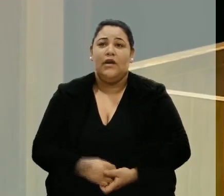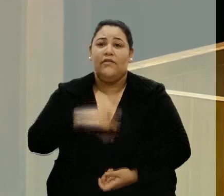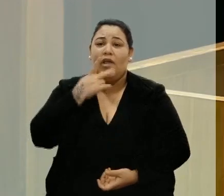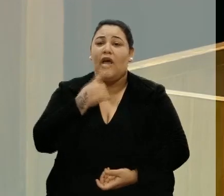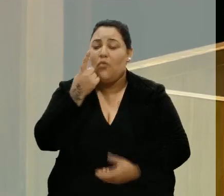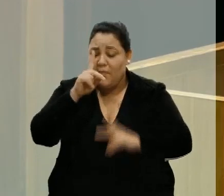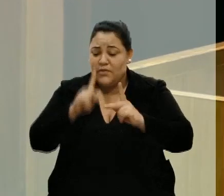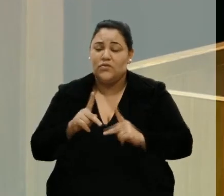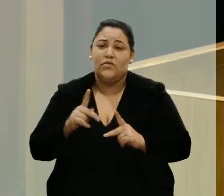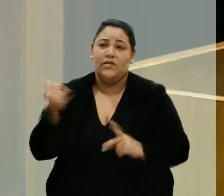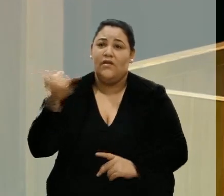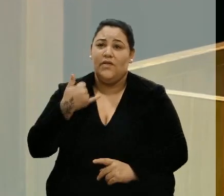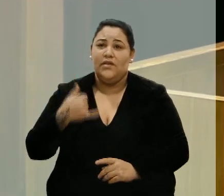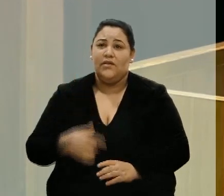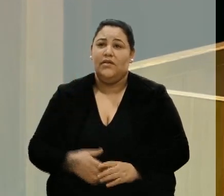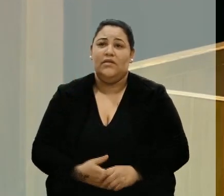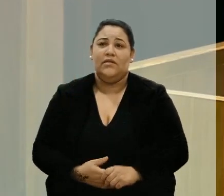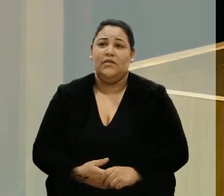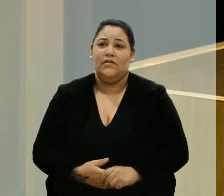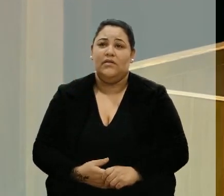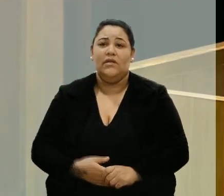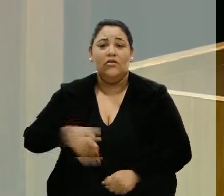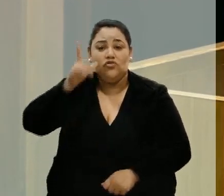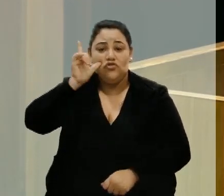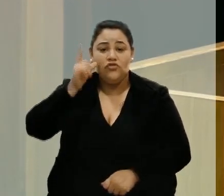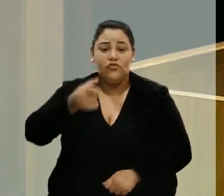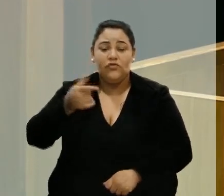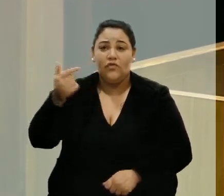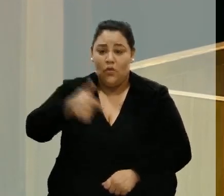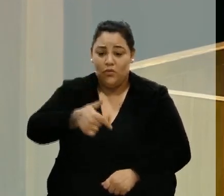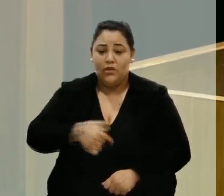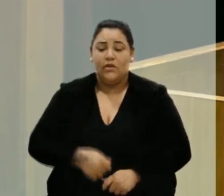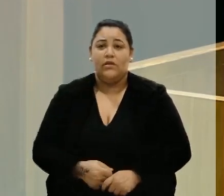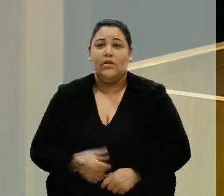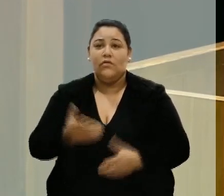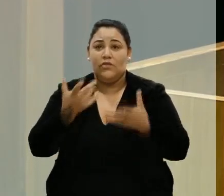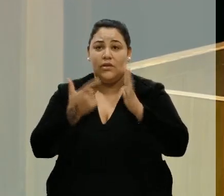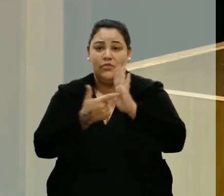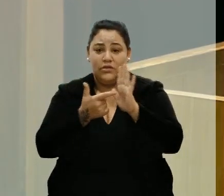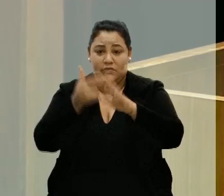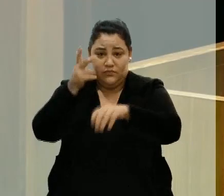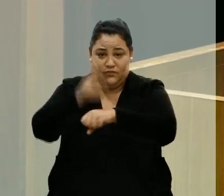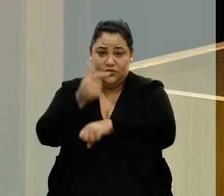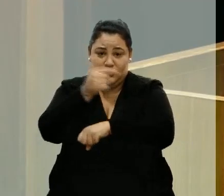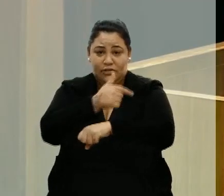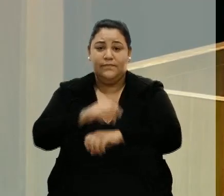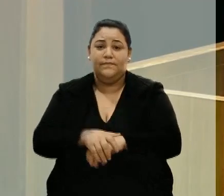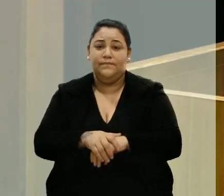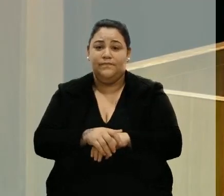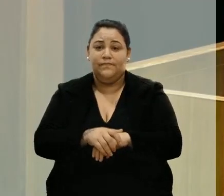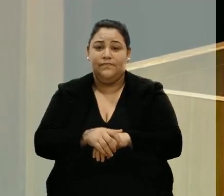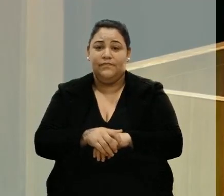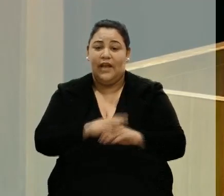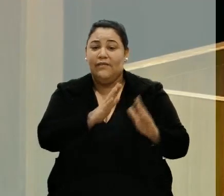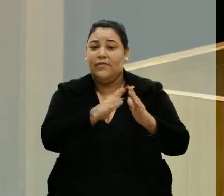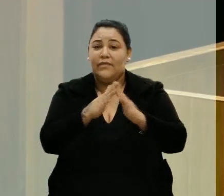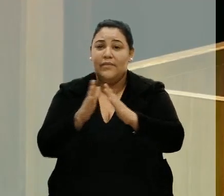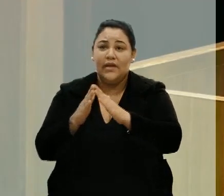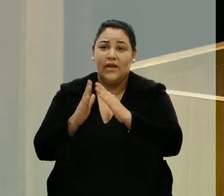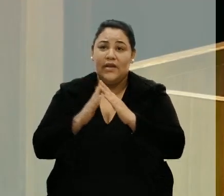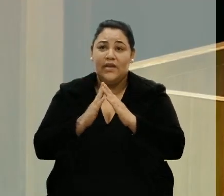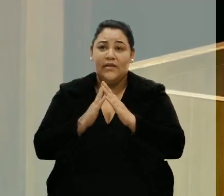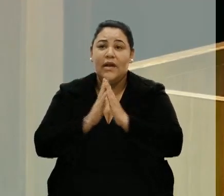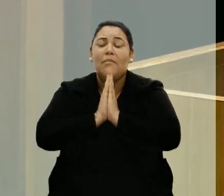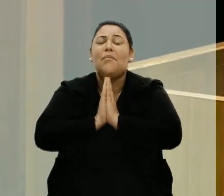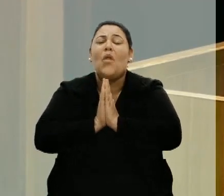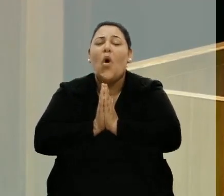diga. Tive ontem lá. Eu queria exibir um vídeo aqui dos moradores implorando. Vereador Juliano, olha